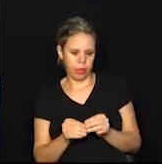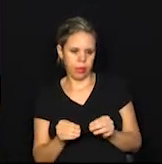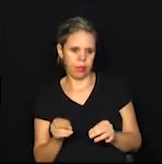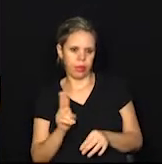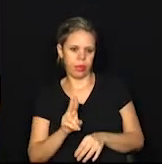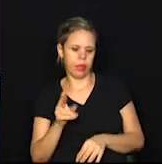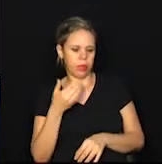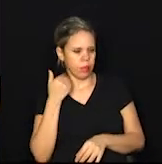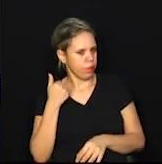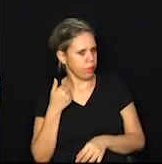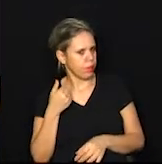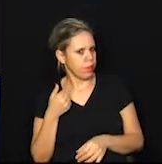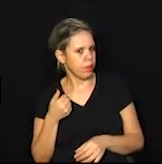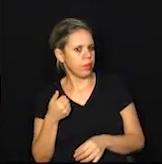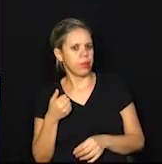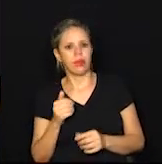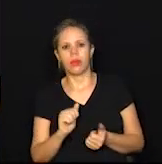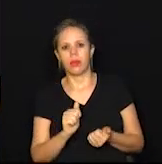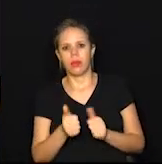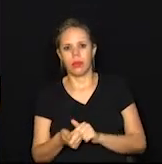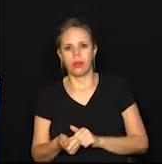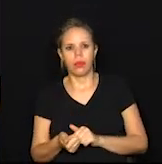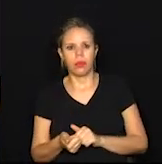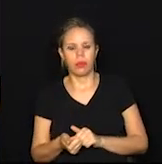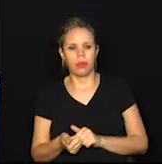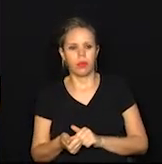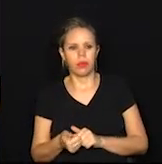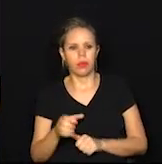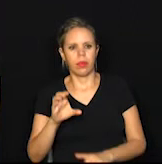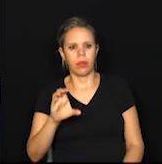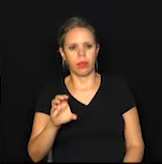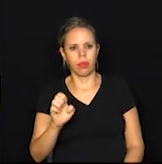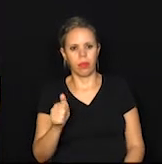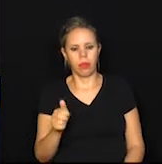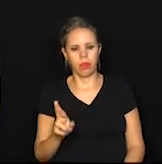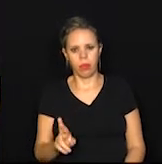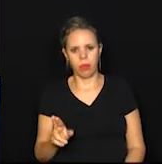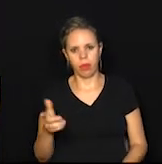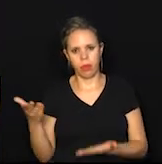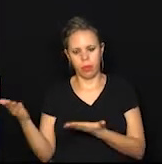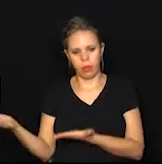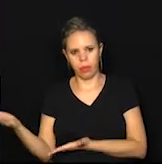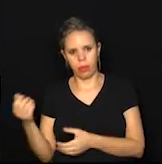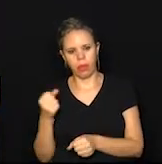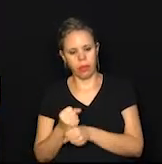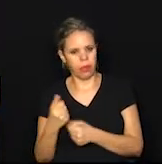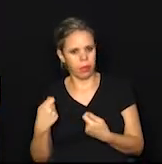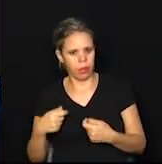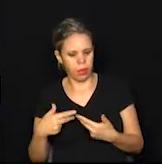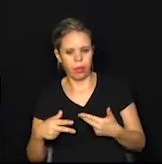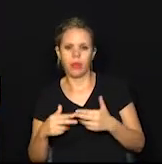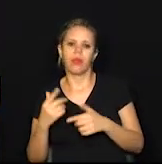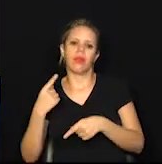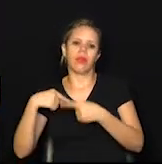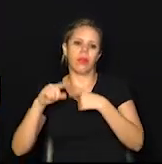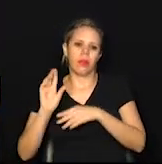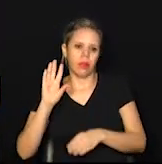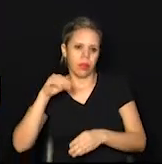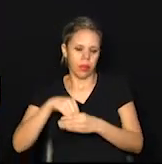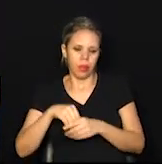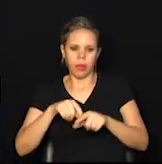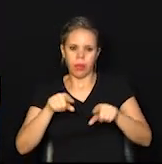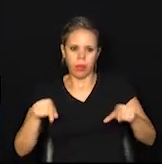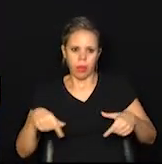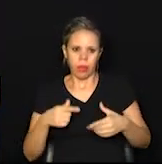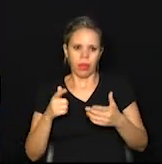a gente tem o complexo também esportivo de badminton do Ceará, que também é outra demanda de alto rendimento dentro daquele espaço,